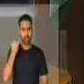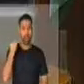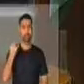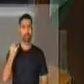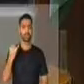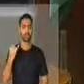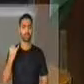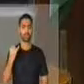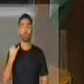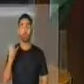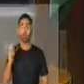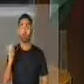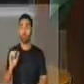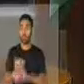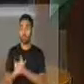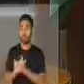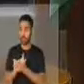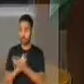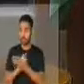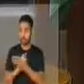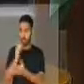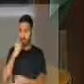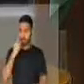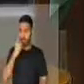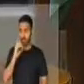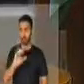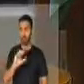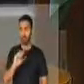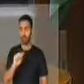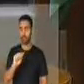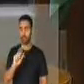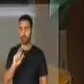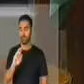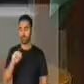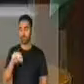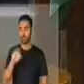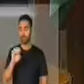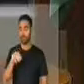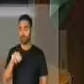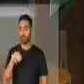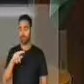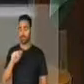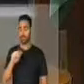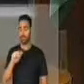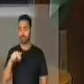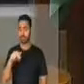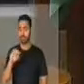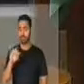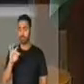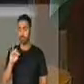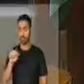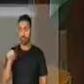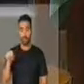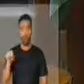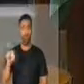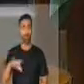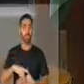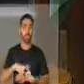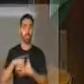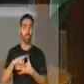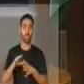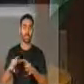aqui cumprimentar a nossa querida deputada Carmen Zanotto, que tem à frente da frente